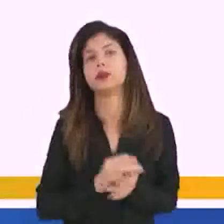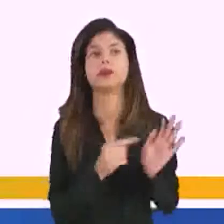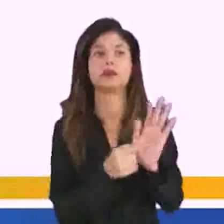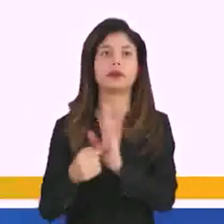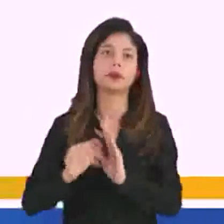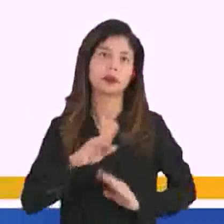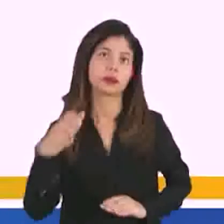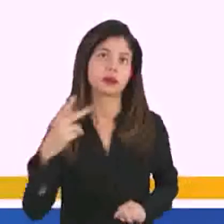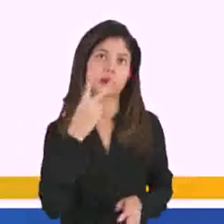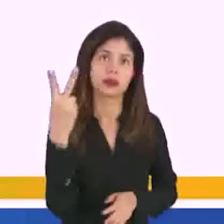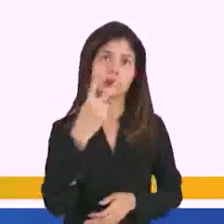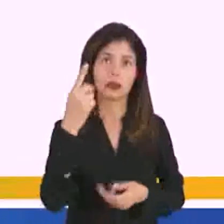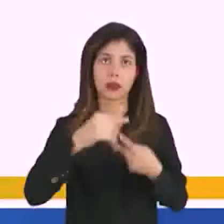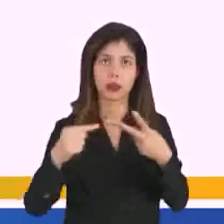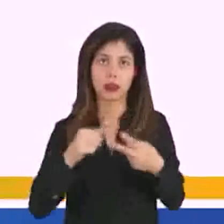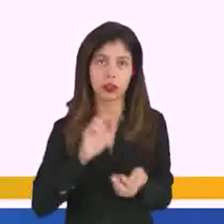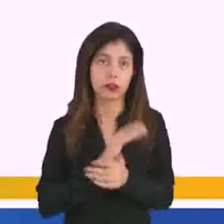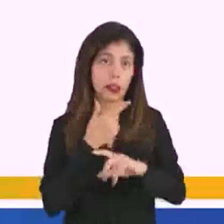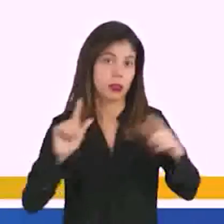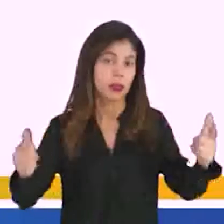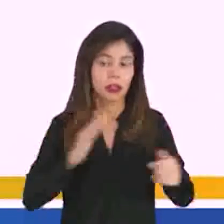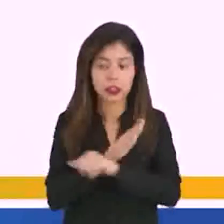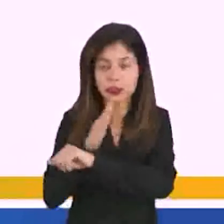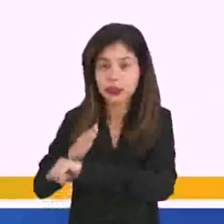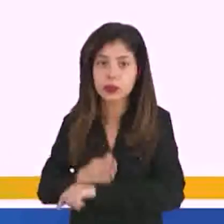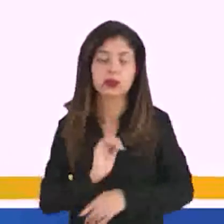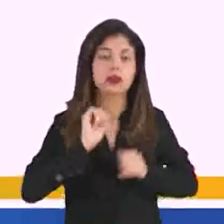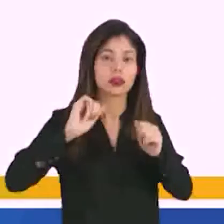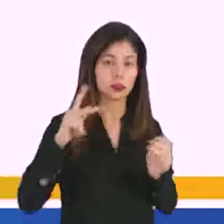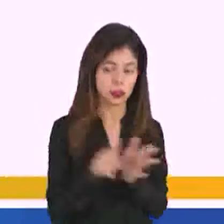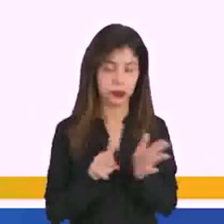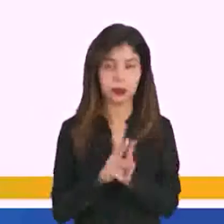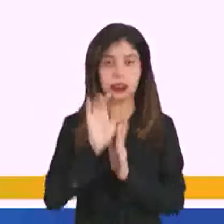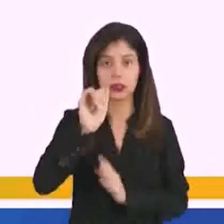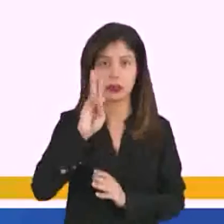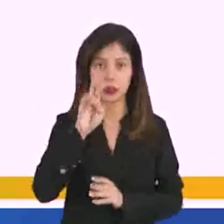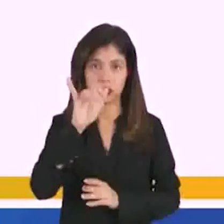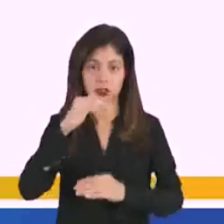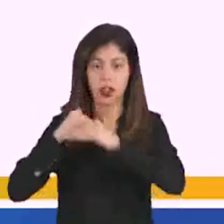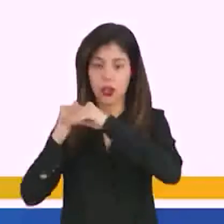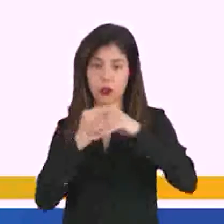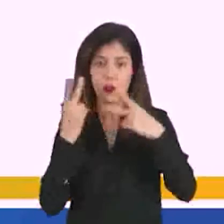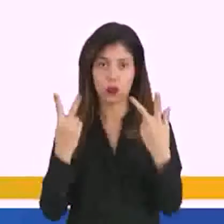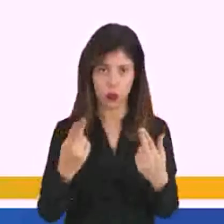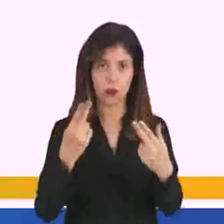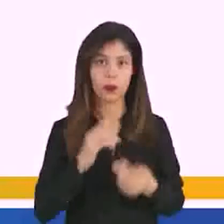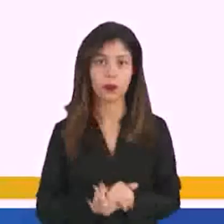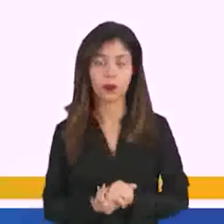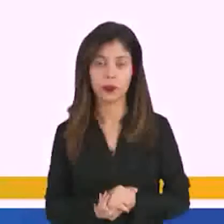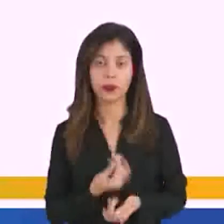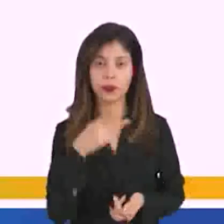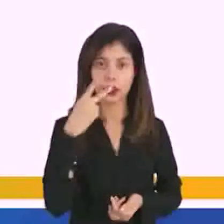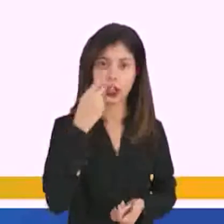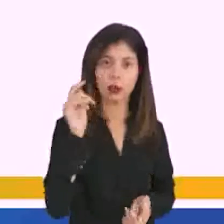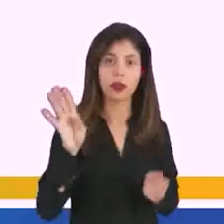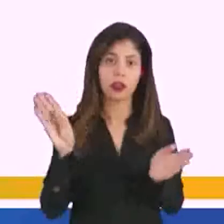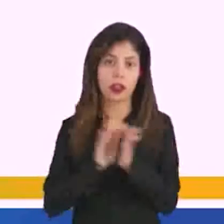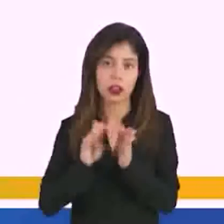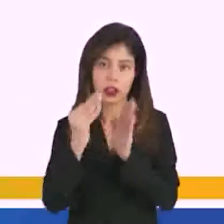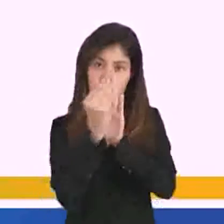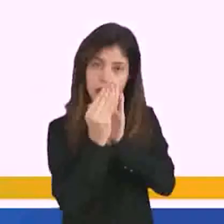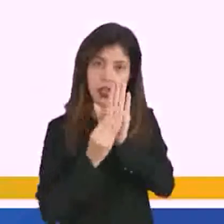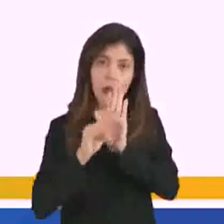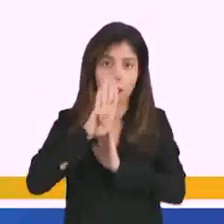por exemplo, duas categorias possuem as maiores frequências absolutas, ou seja, são iguais entre si, dizemos que trata-se de uma